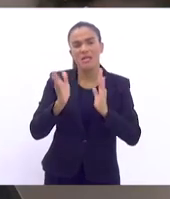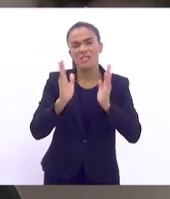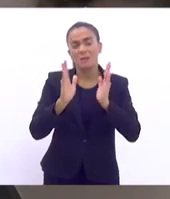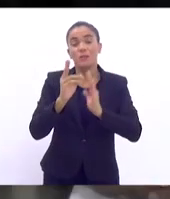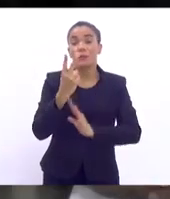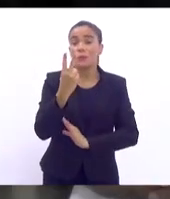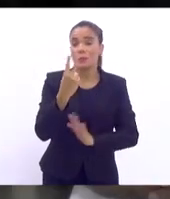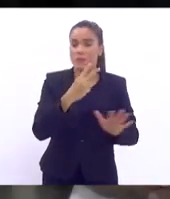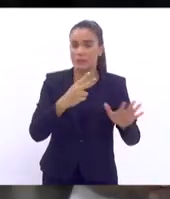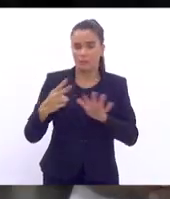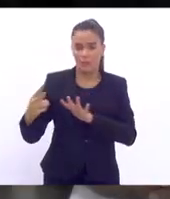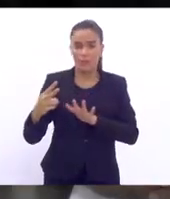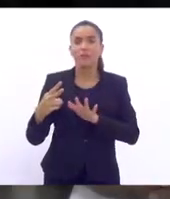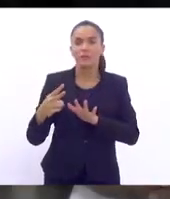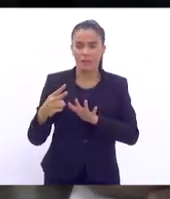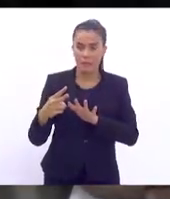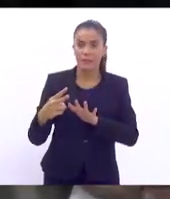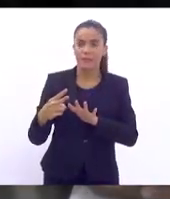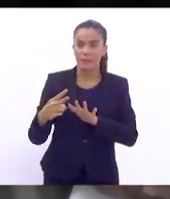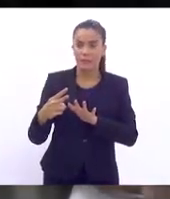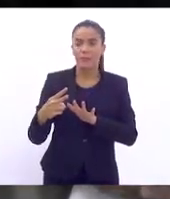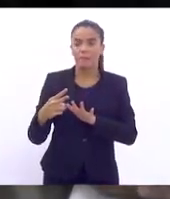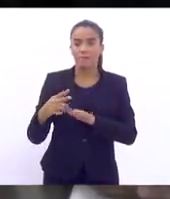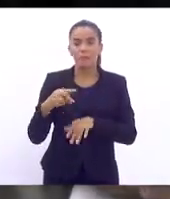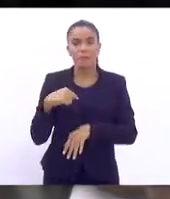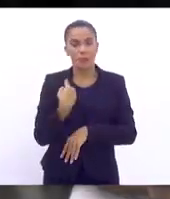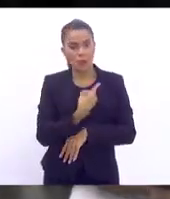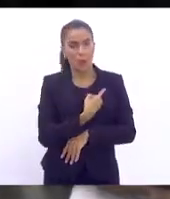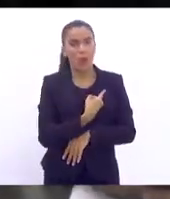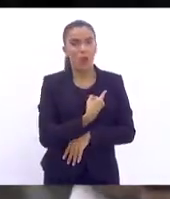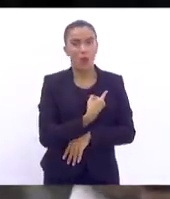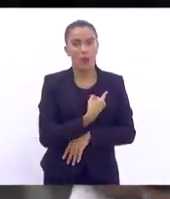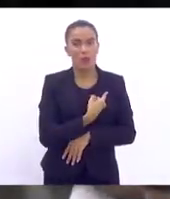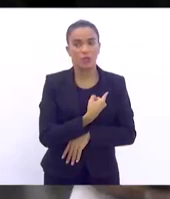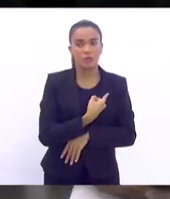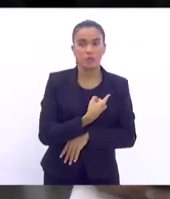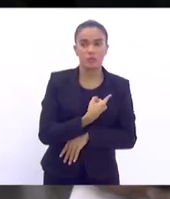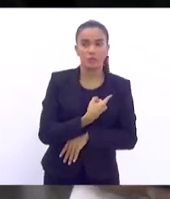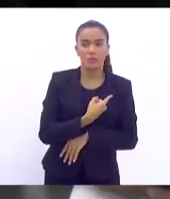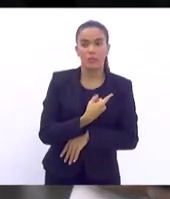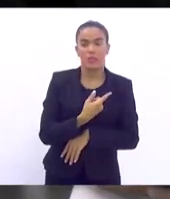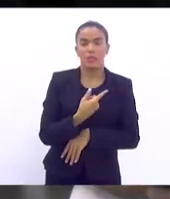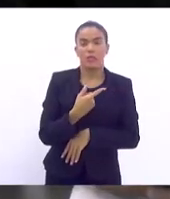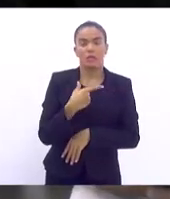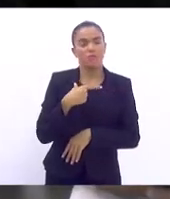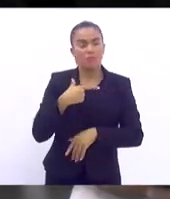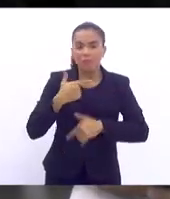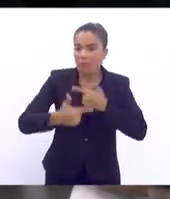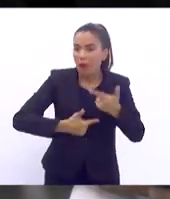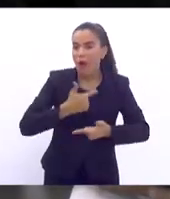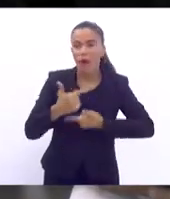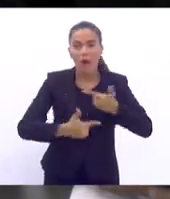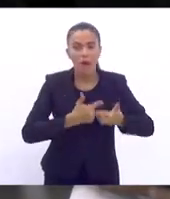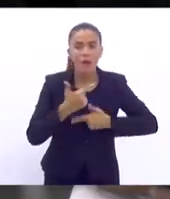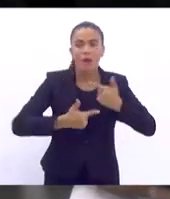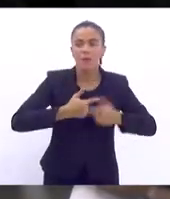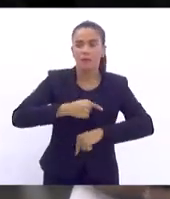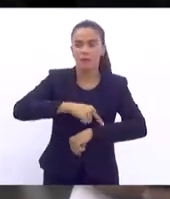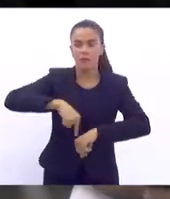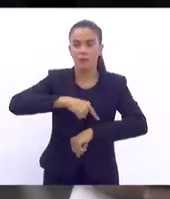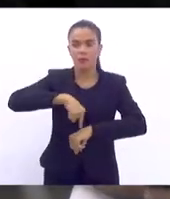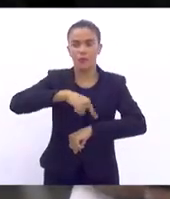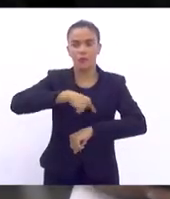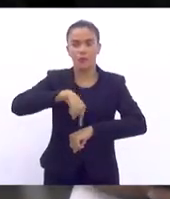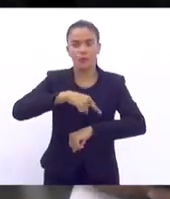semanas atrás eu acho que foi semana retrasada né Nós consumimos um uma boa parte do tempo aqui da ccj para debater